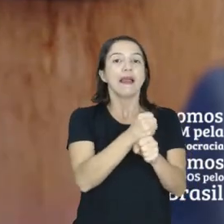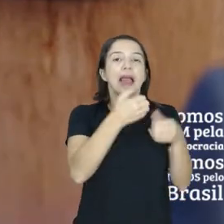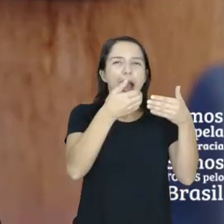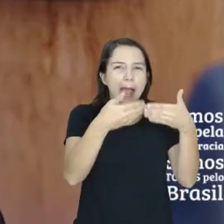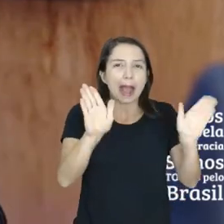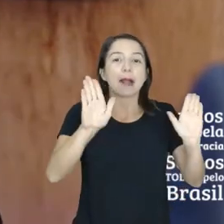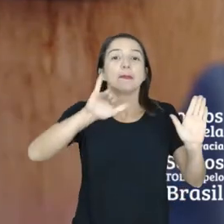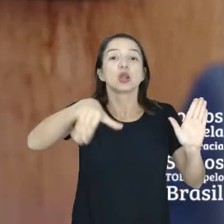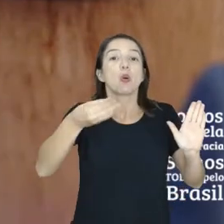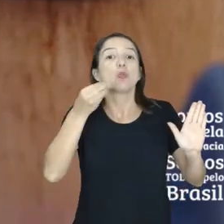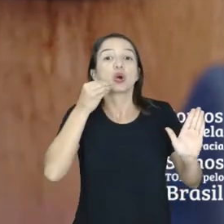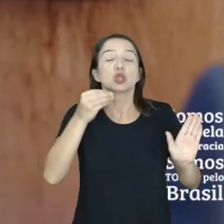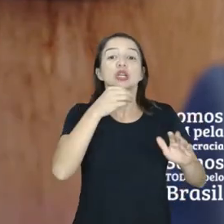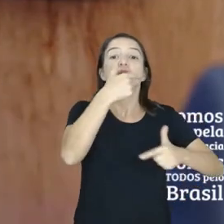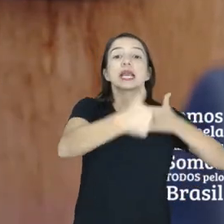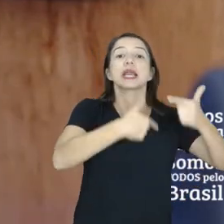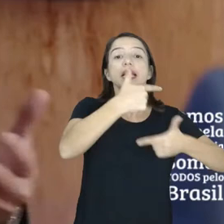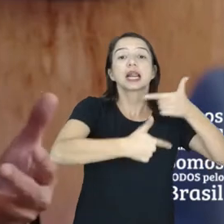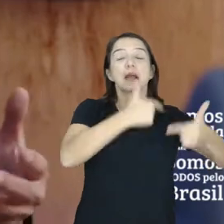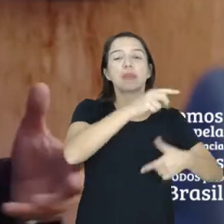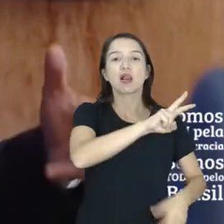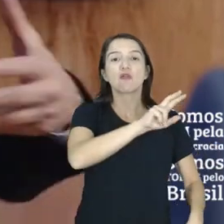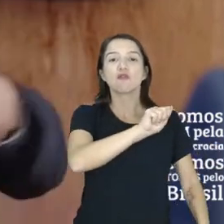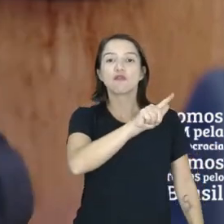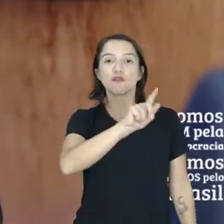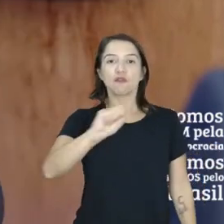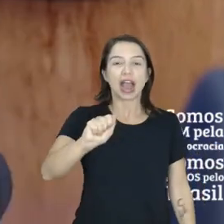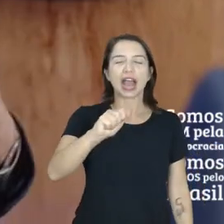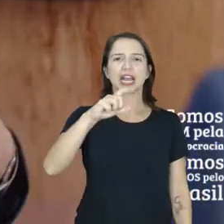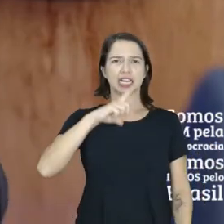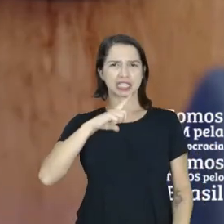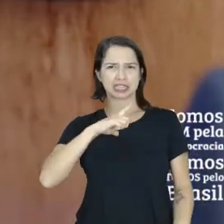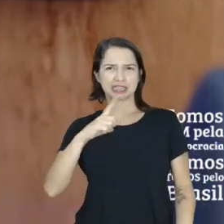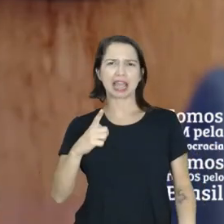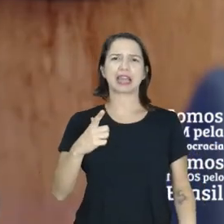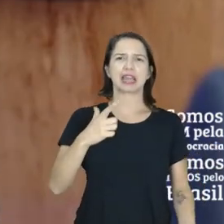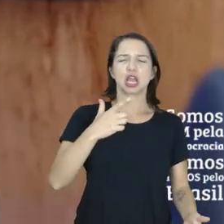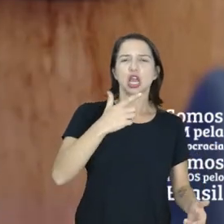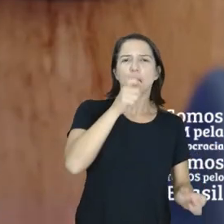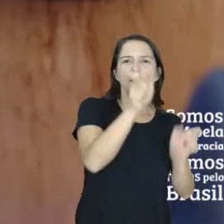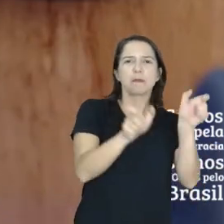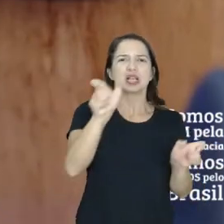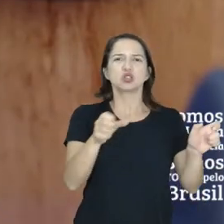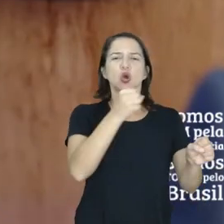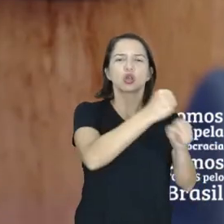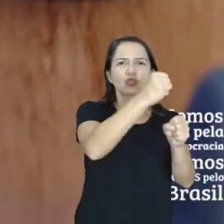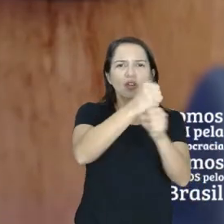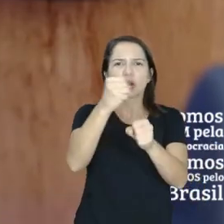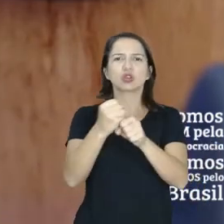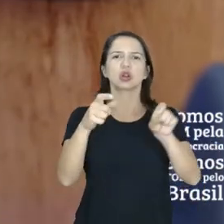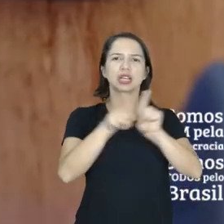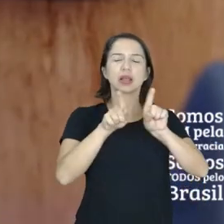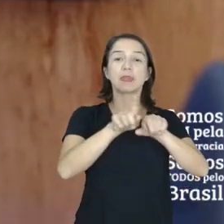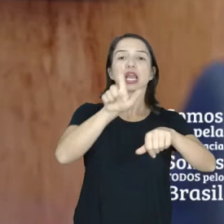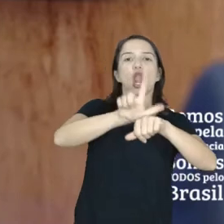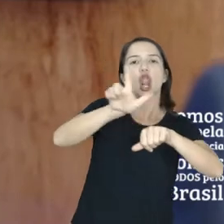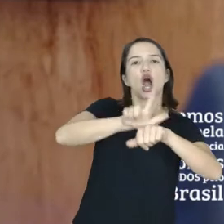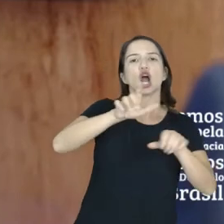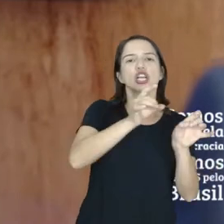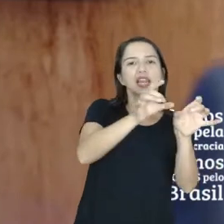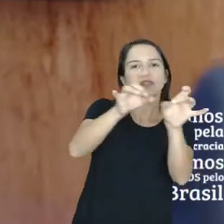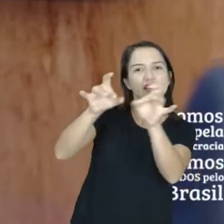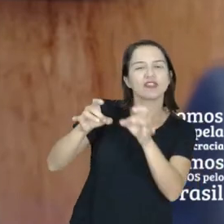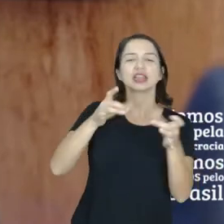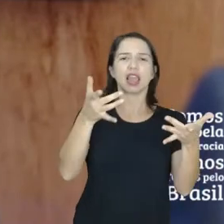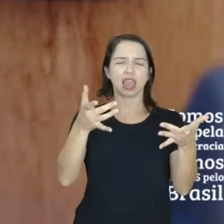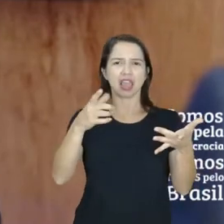telha, aço, ferro, transportar tudo isso, ter gente para construir. A construção civil é fortemente empregadora. Então,